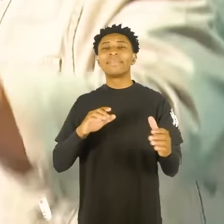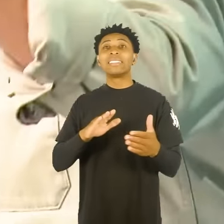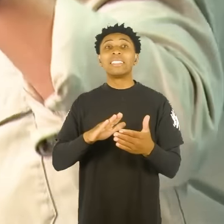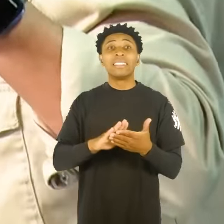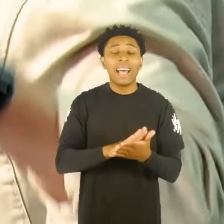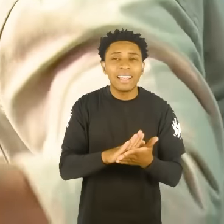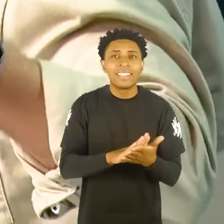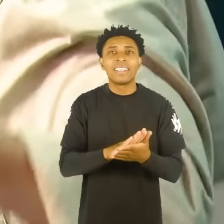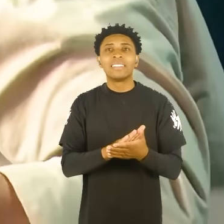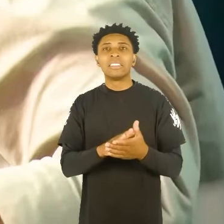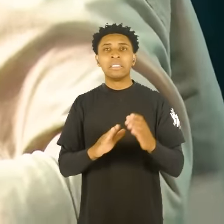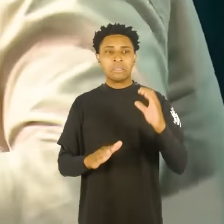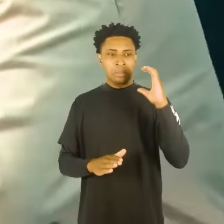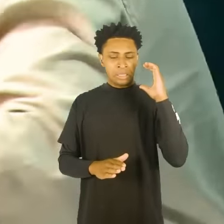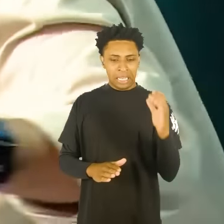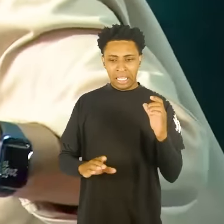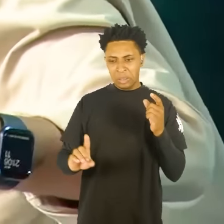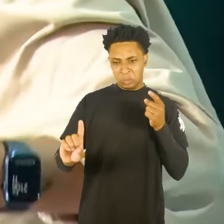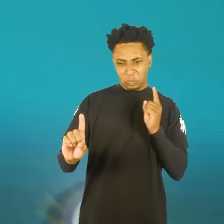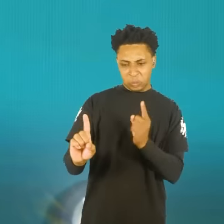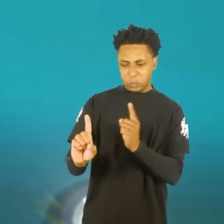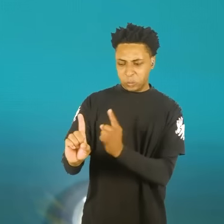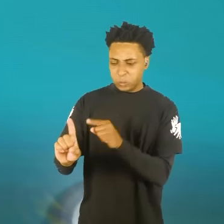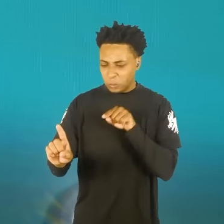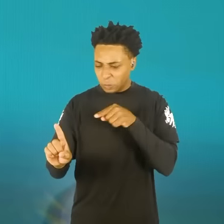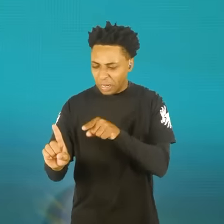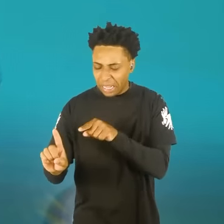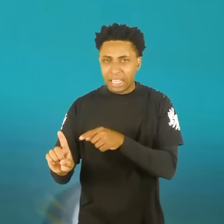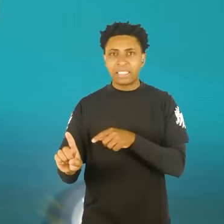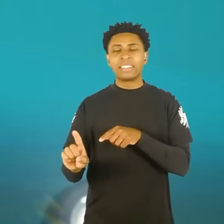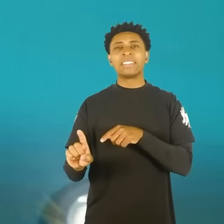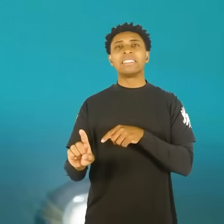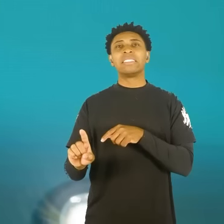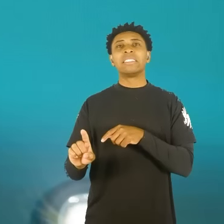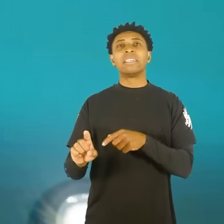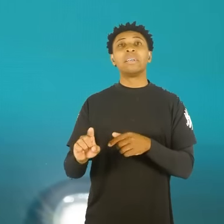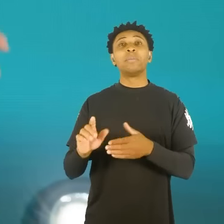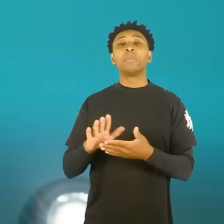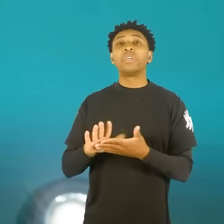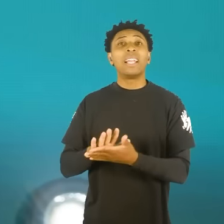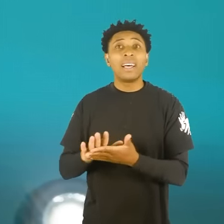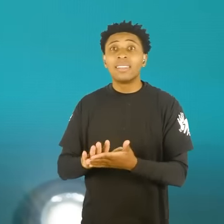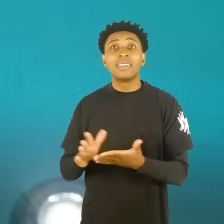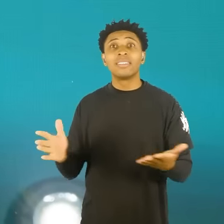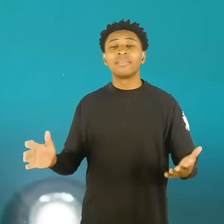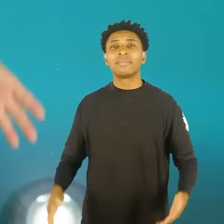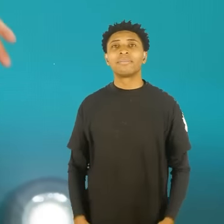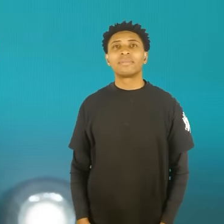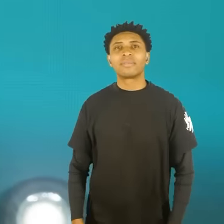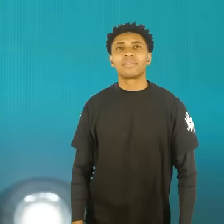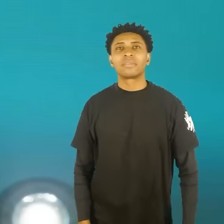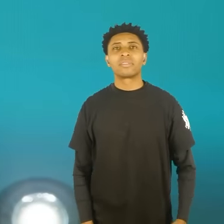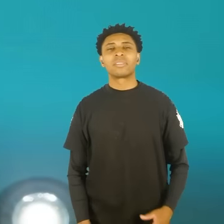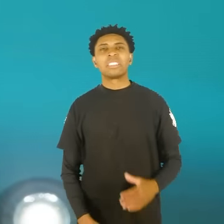Caim está perseguindo o irmão sem causa nenhuma. Caim está procurando matar alguém que não